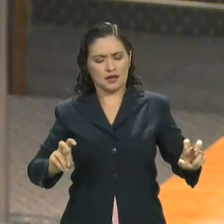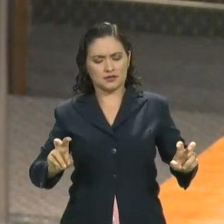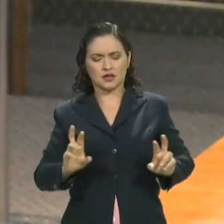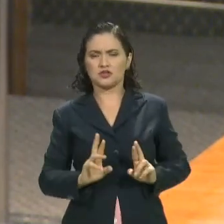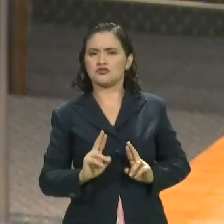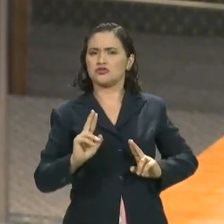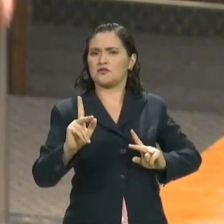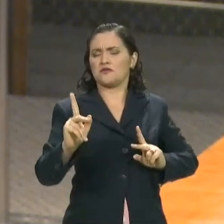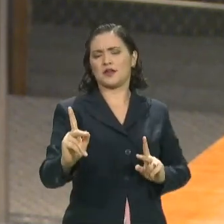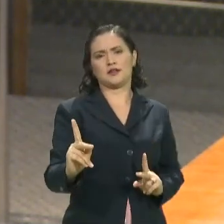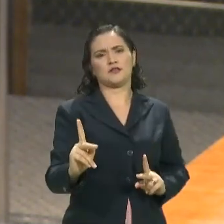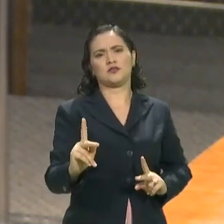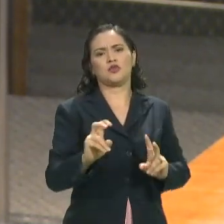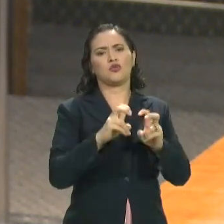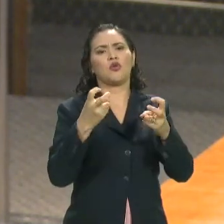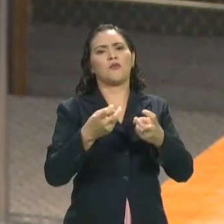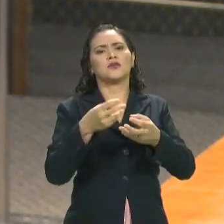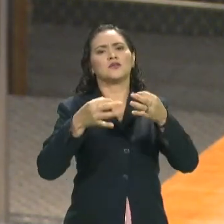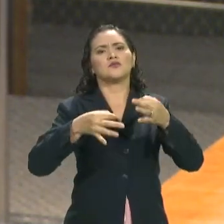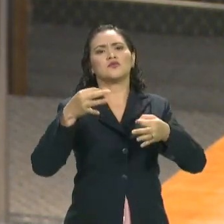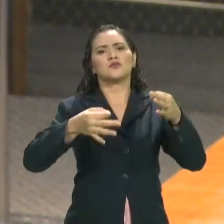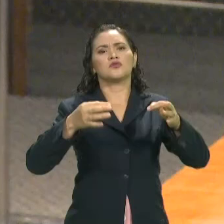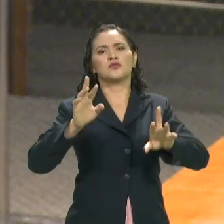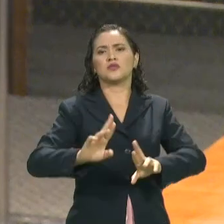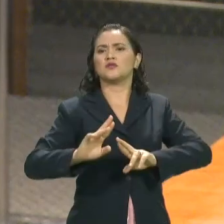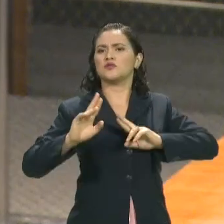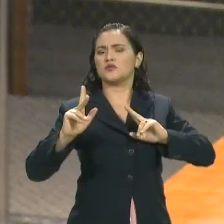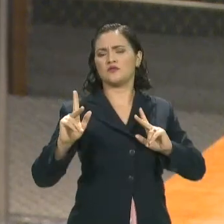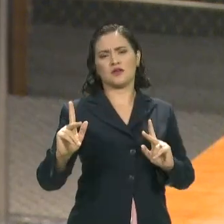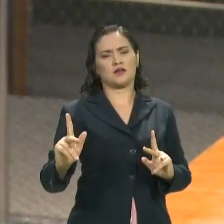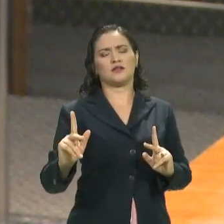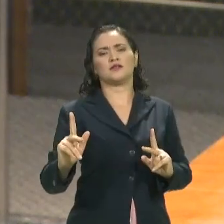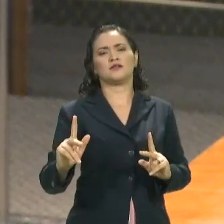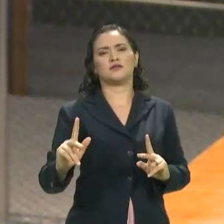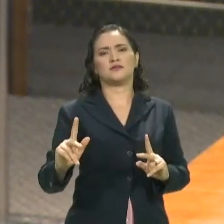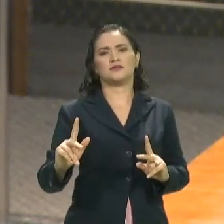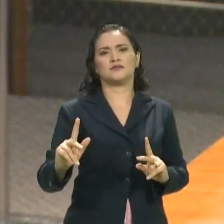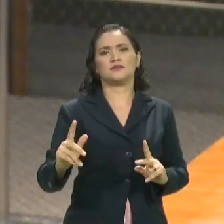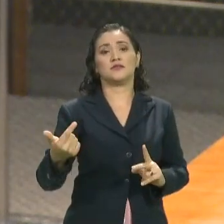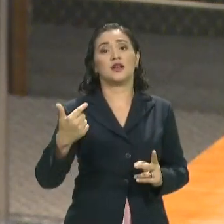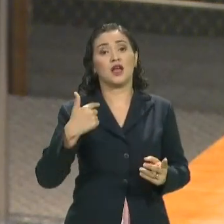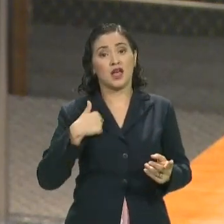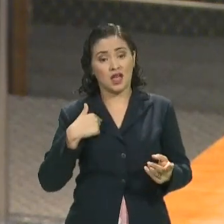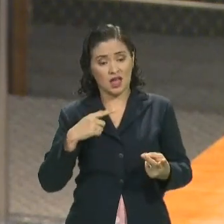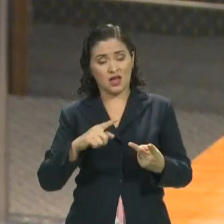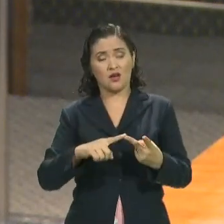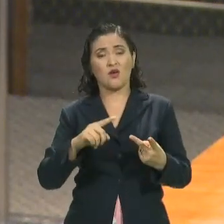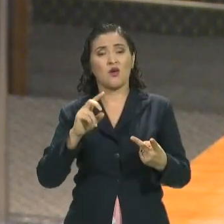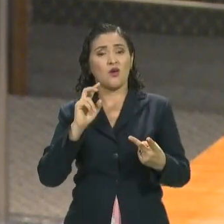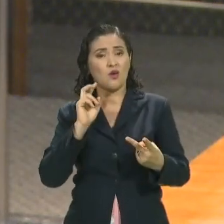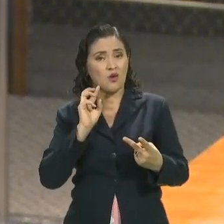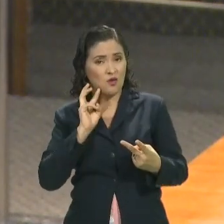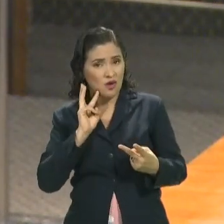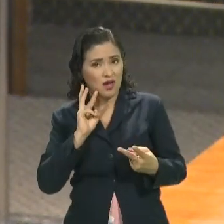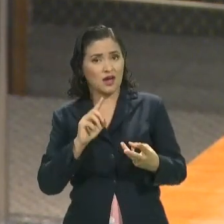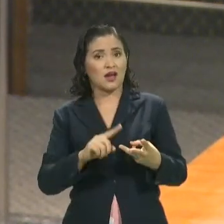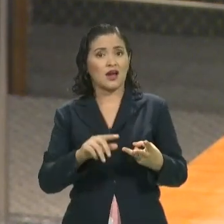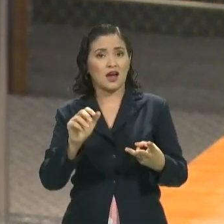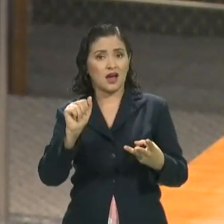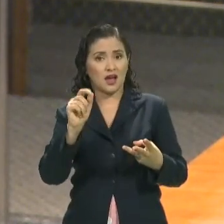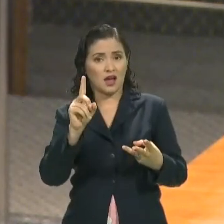será outra. Os debates serão outros. E eu, deputado Hélio, deputado Adriano, vamos agora ficar aqui de